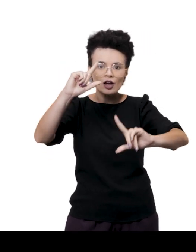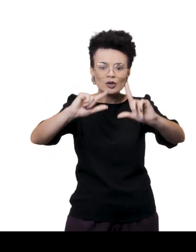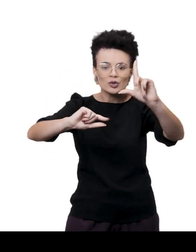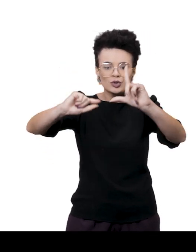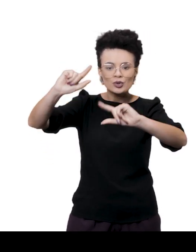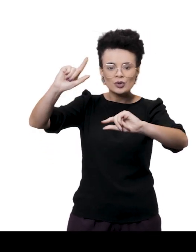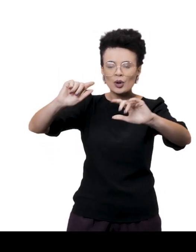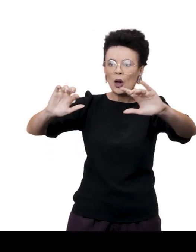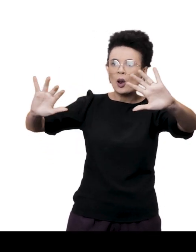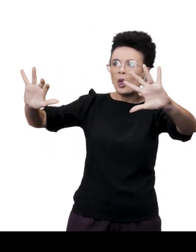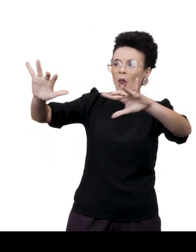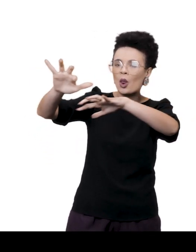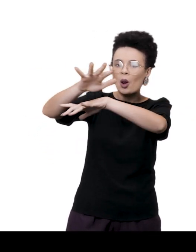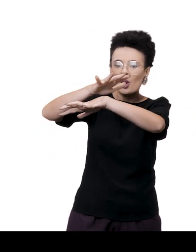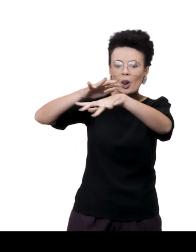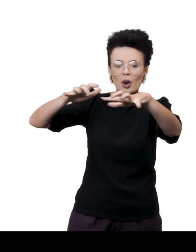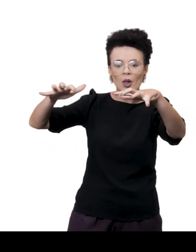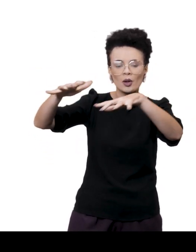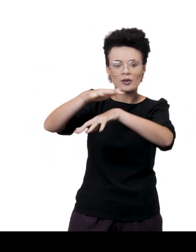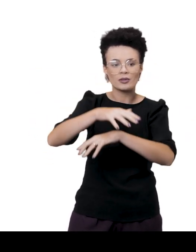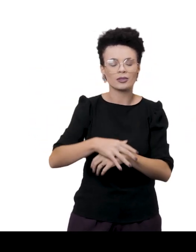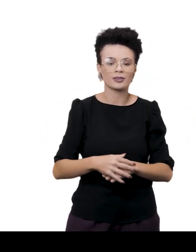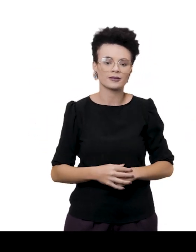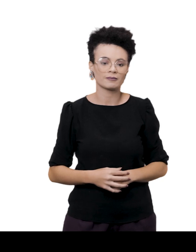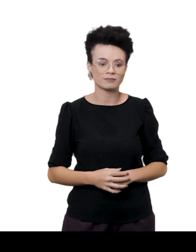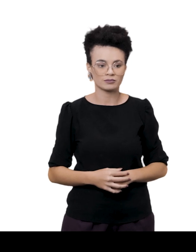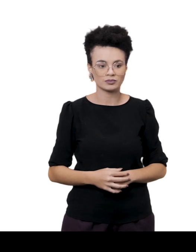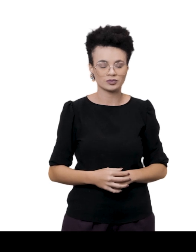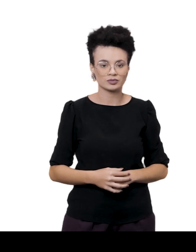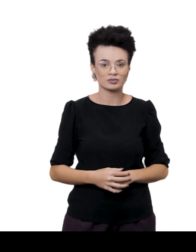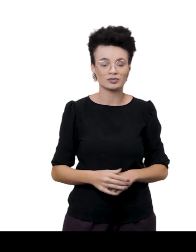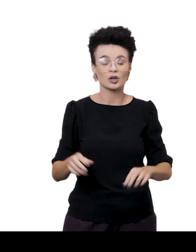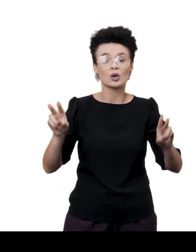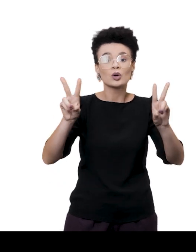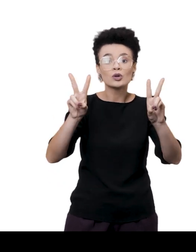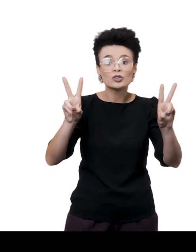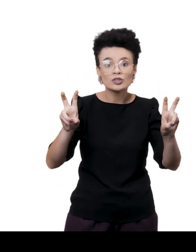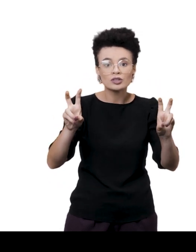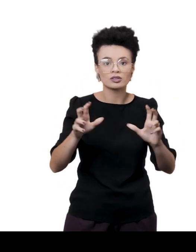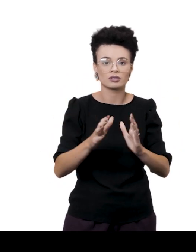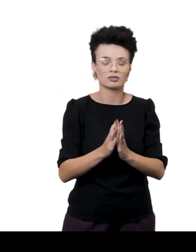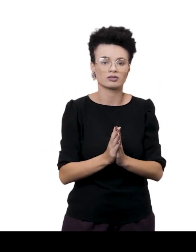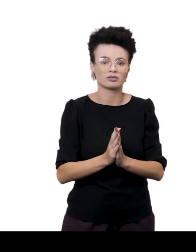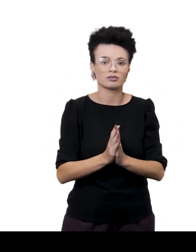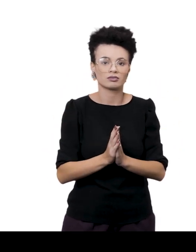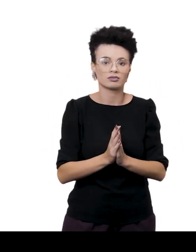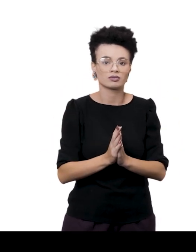e duas grandes estrelas, compondo uma atmosfera cósmica e idílica.